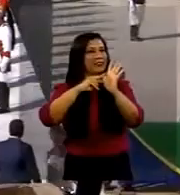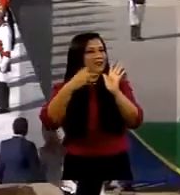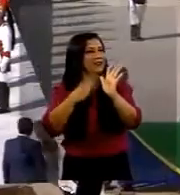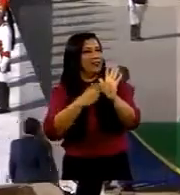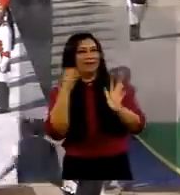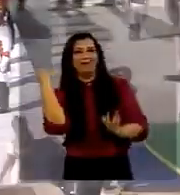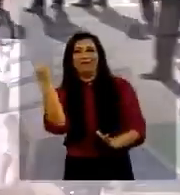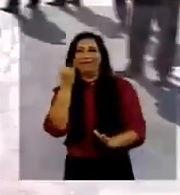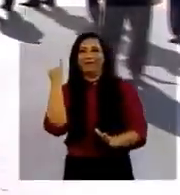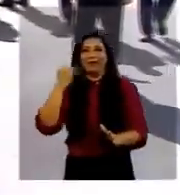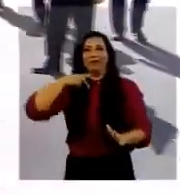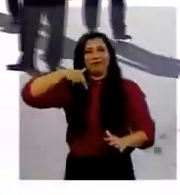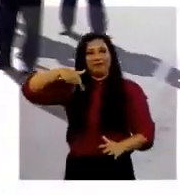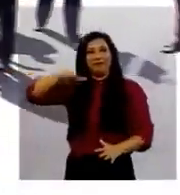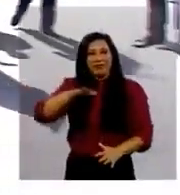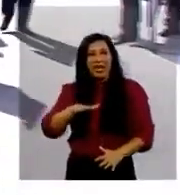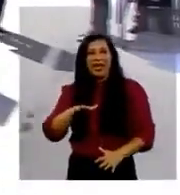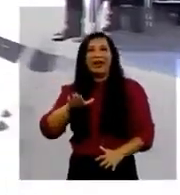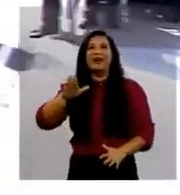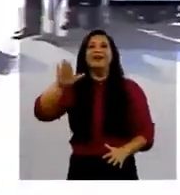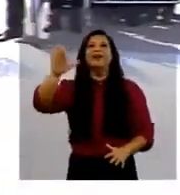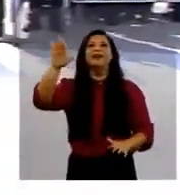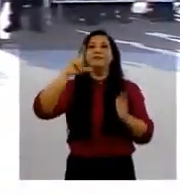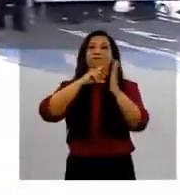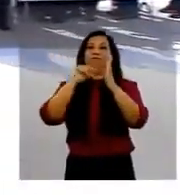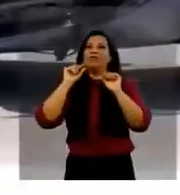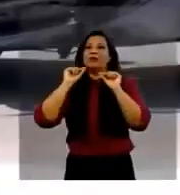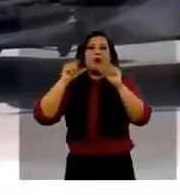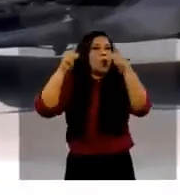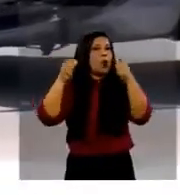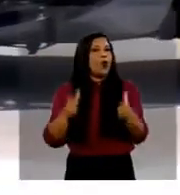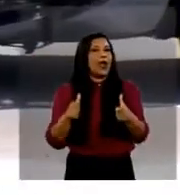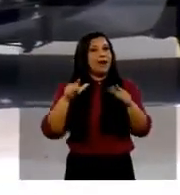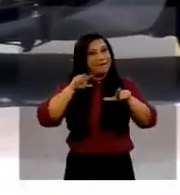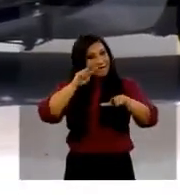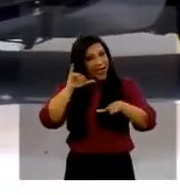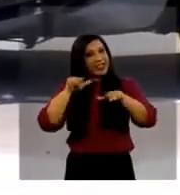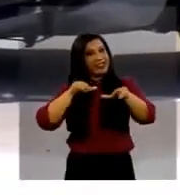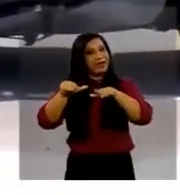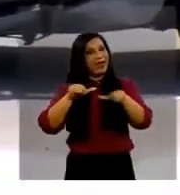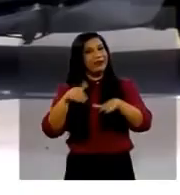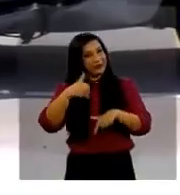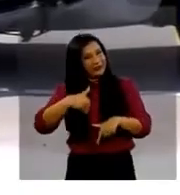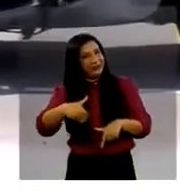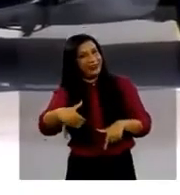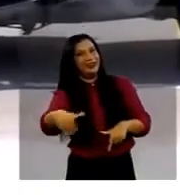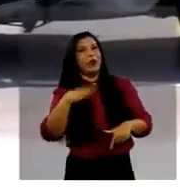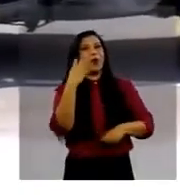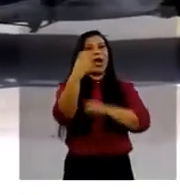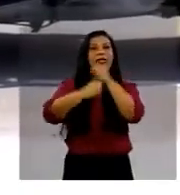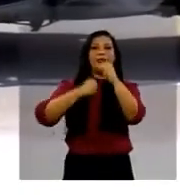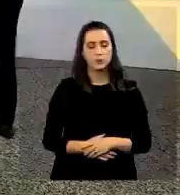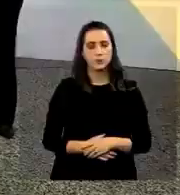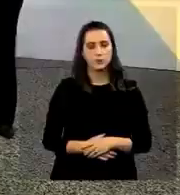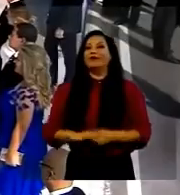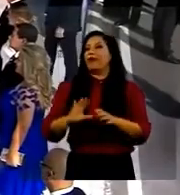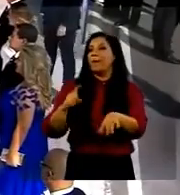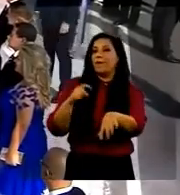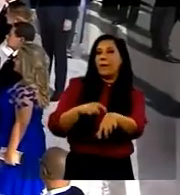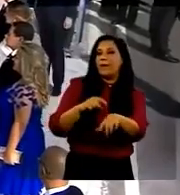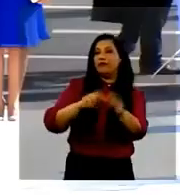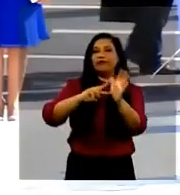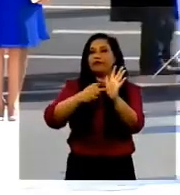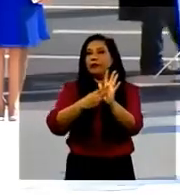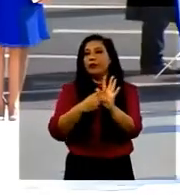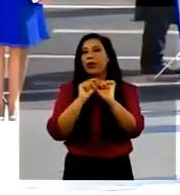é a subida da rampa do Palácio do Planalto, local em que ele vai trabalhar durante os próximos 4 anos, né?